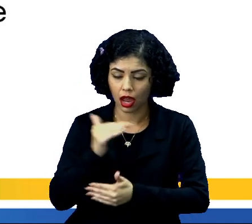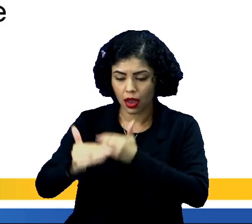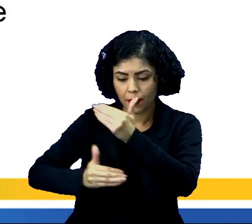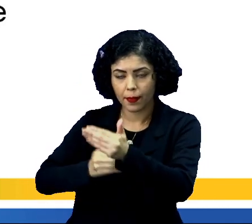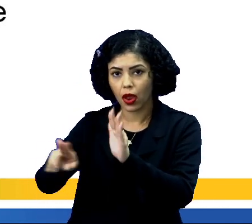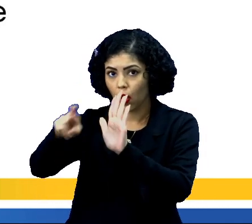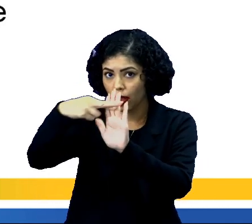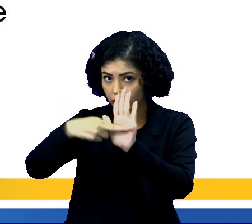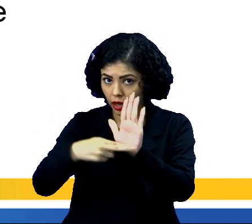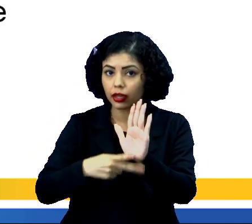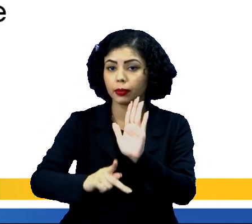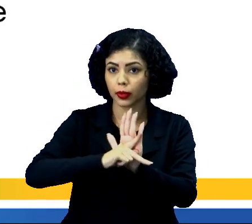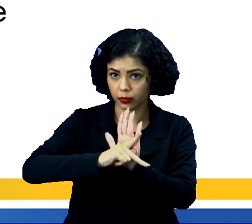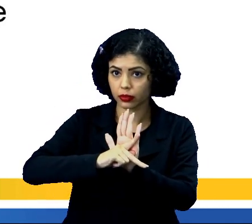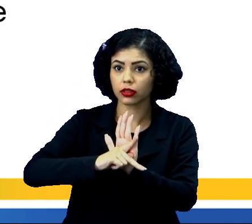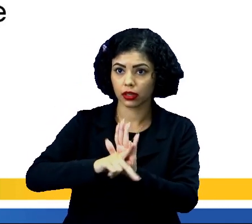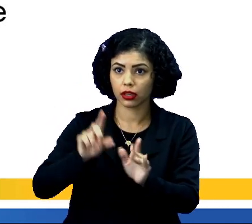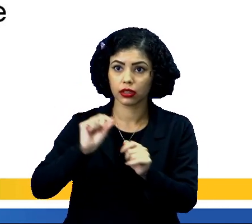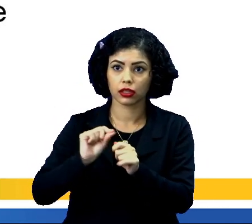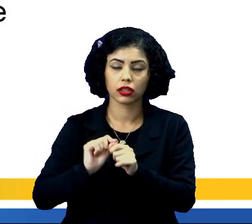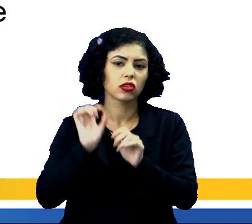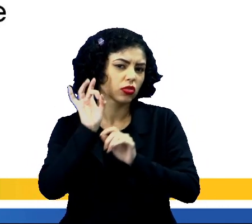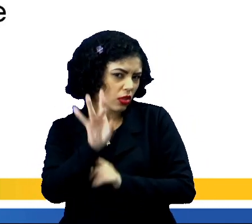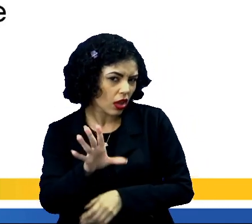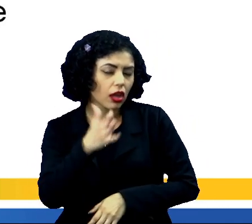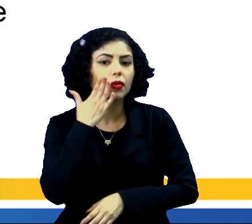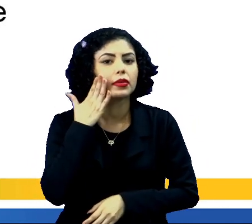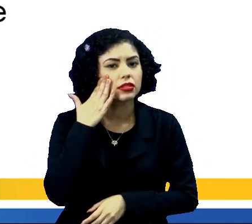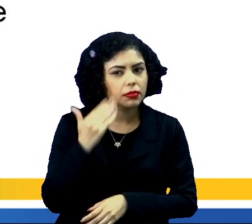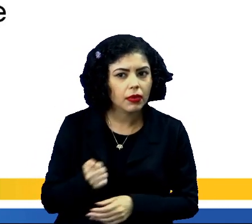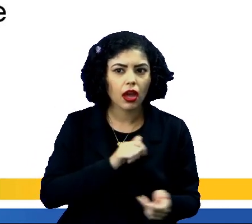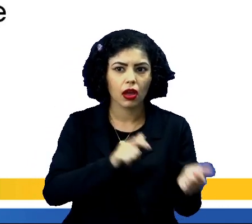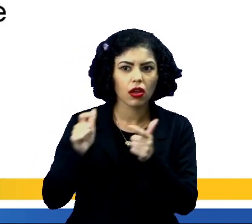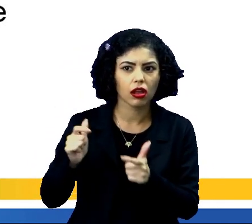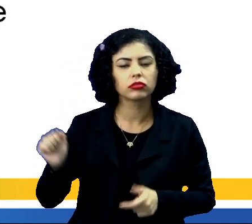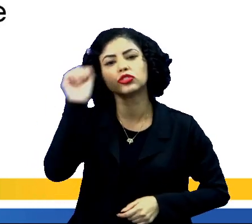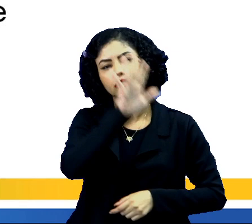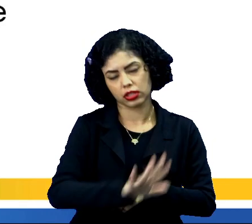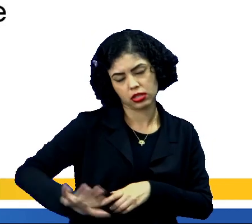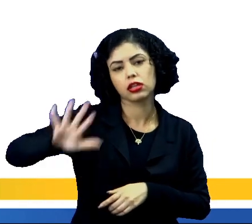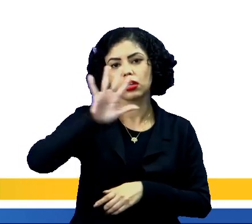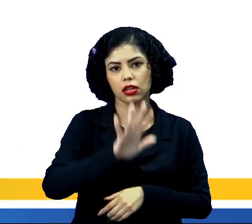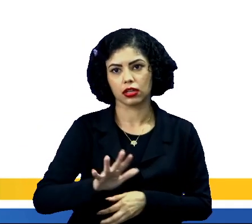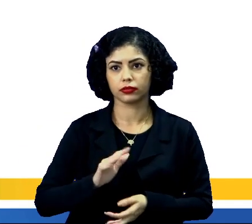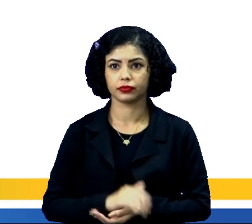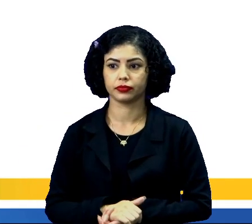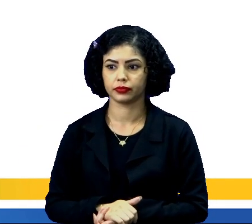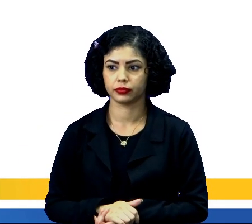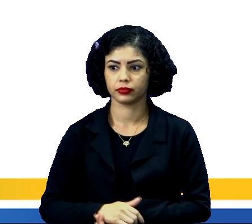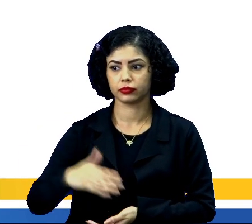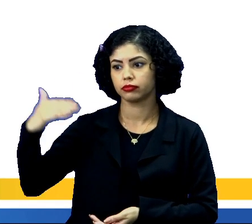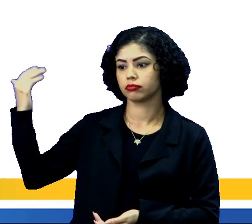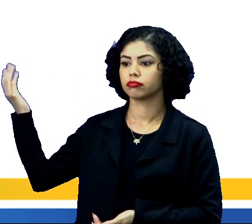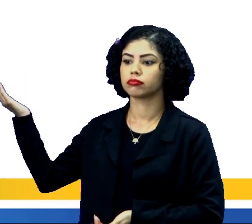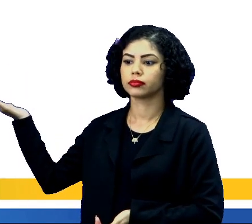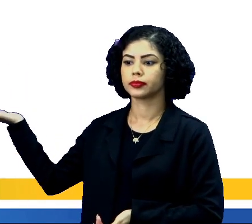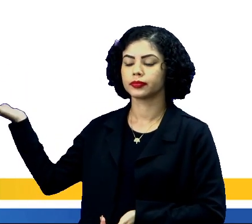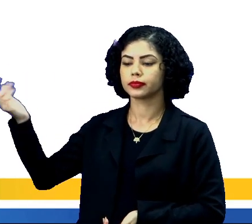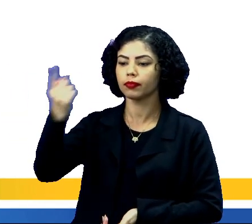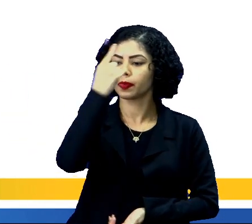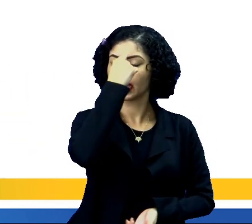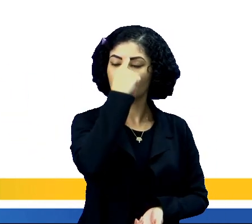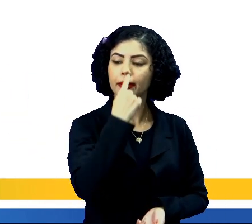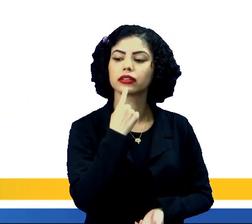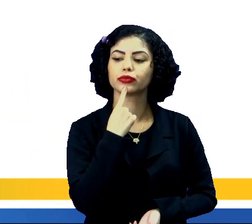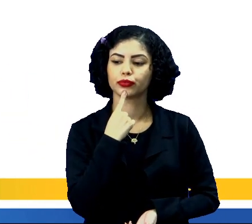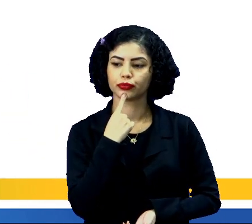procedimentos padrões na sua elaboração, serve apenas para a obtenção aí, de forma geral, de uma área. Aí a gente tem a imagem